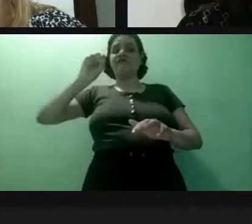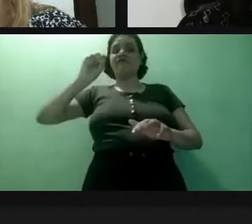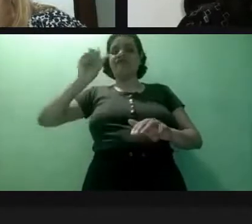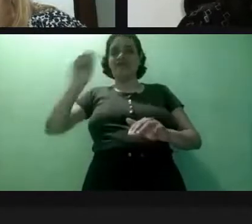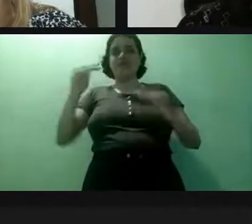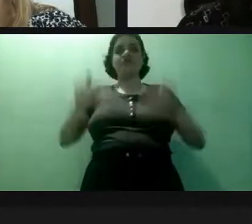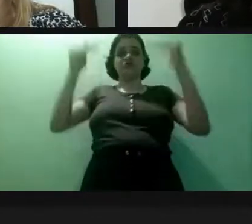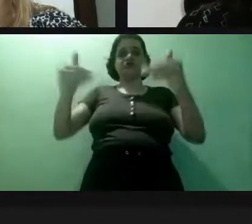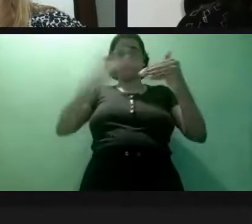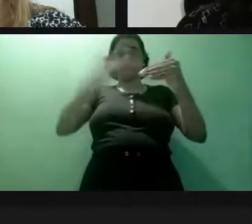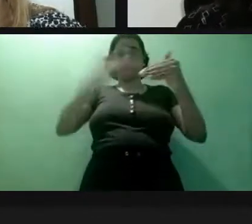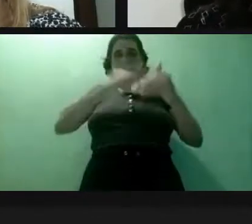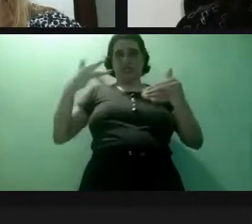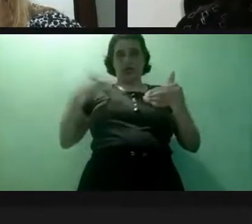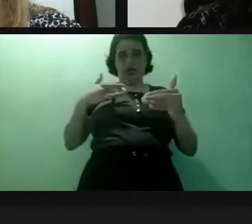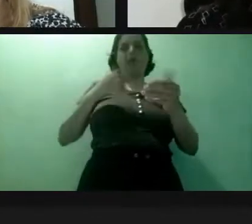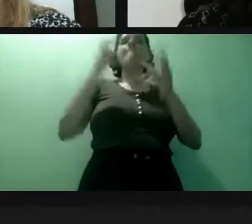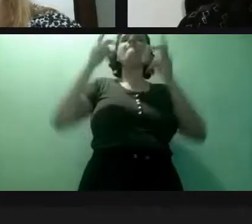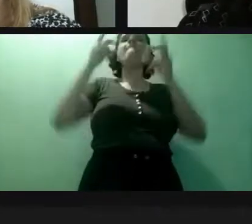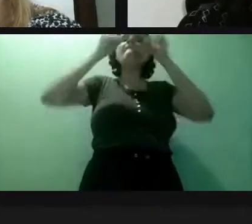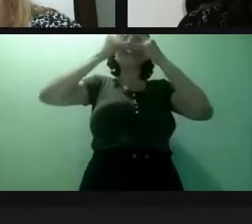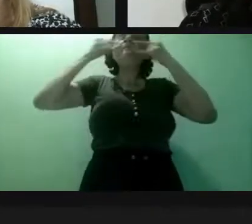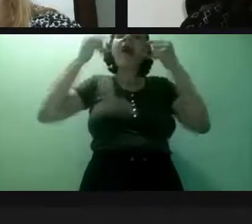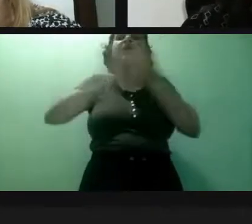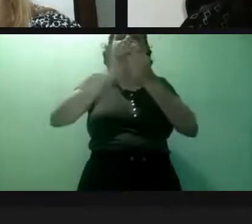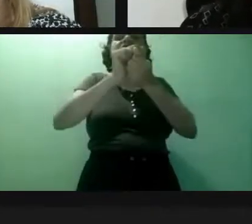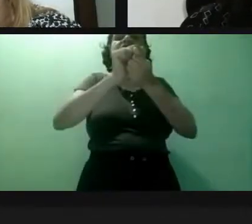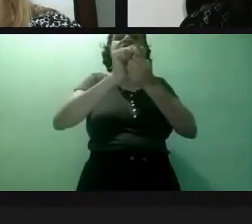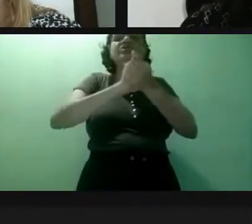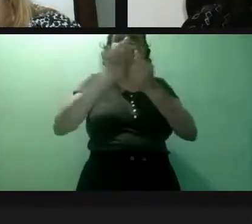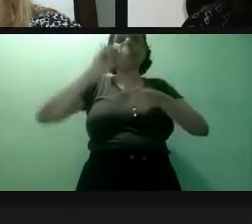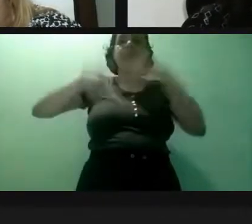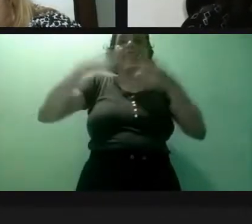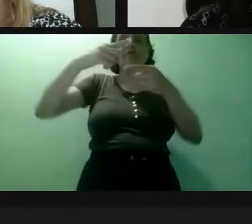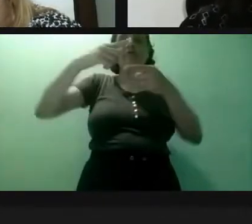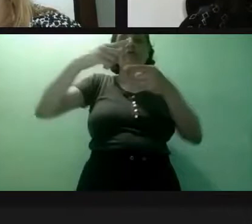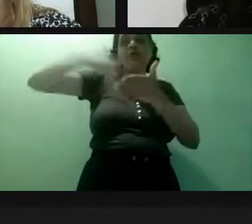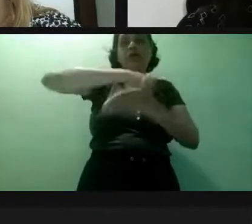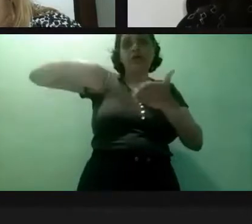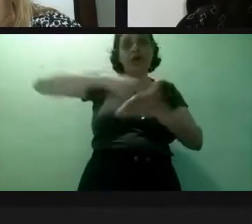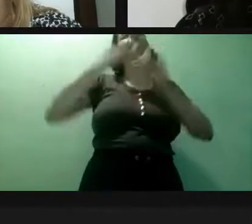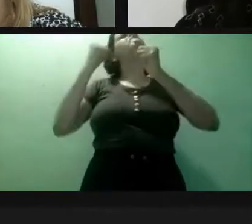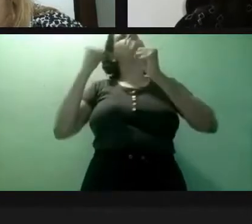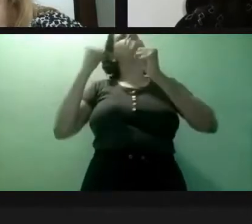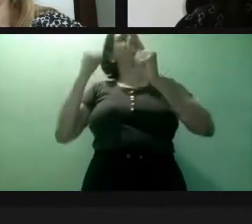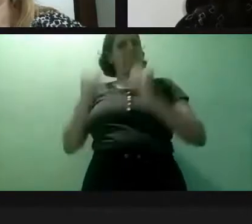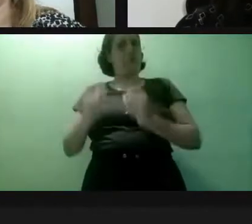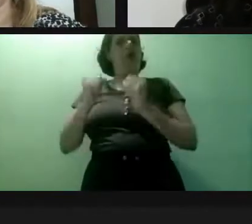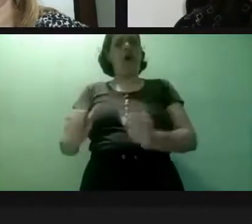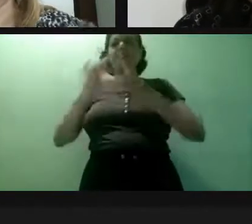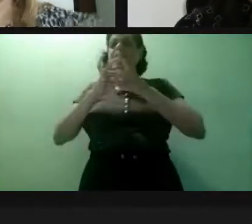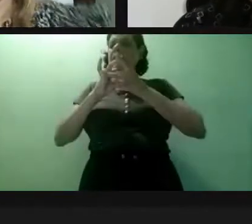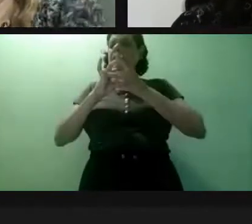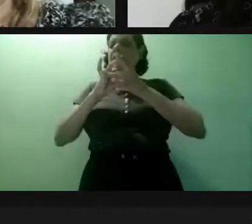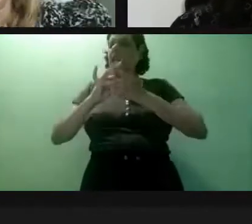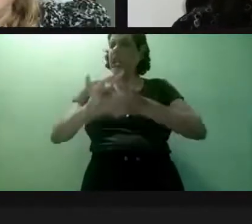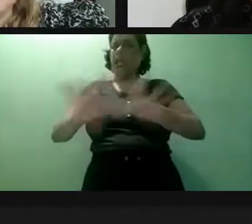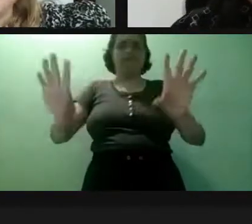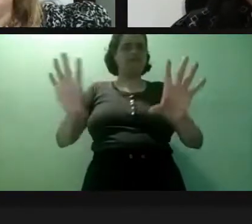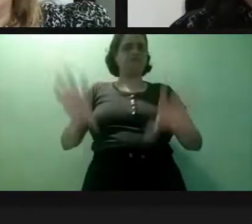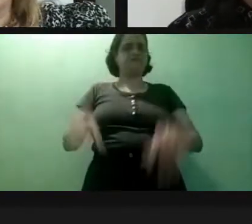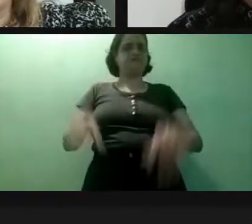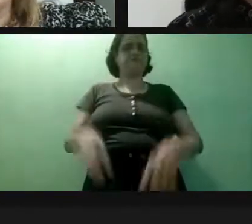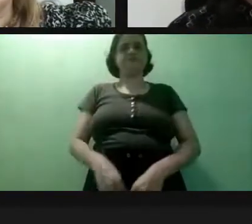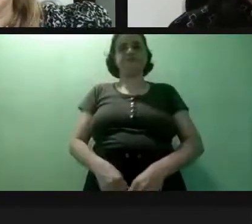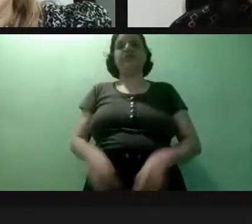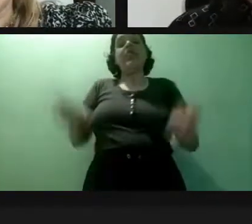após lavar a máscara, passar o ferro depois, você pode fazer isso, tranquilamente. Ele